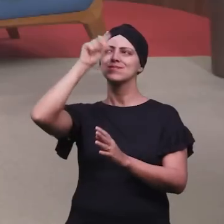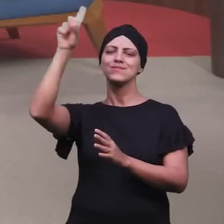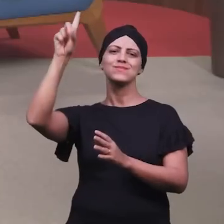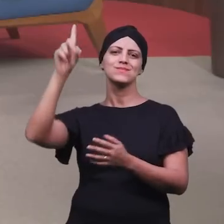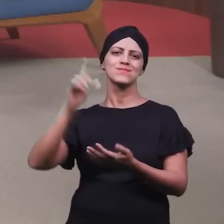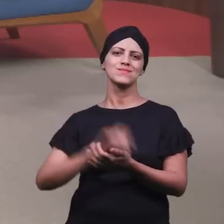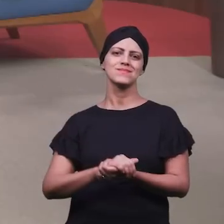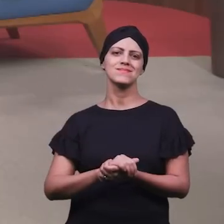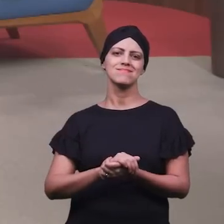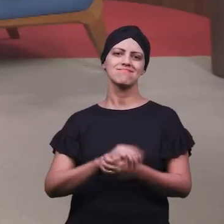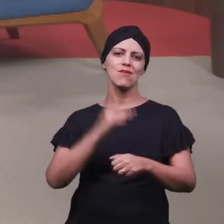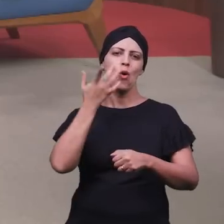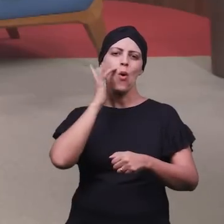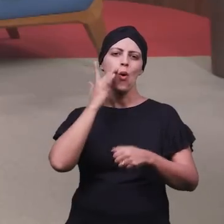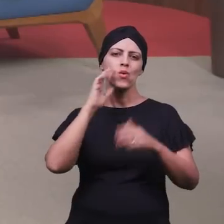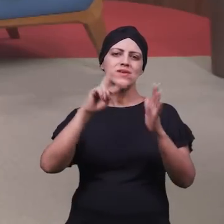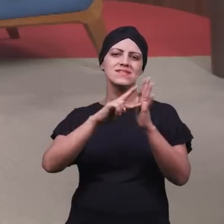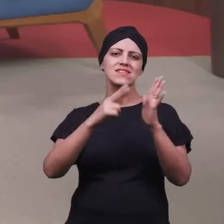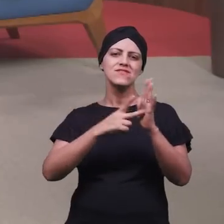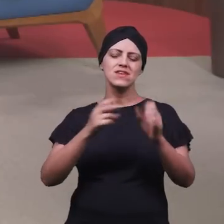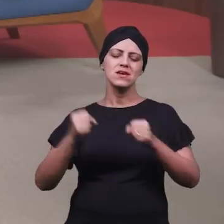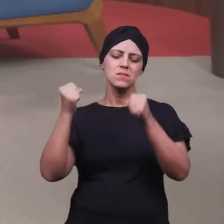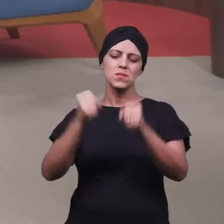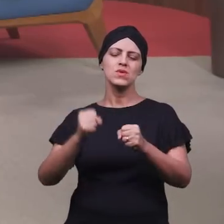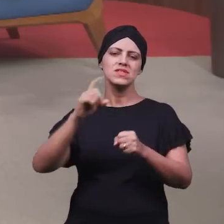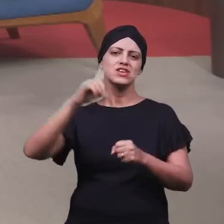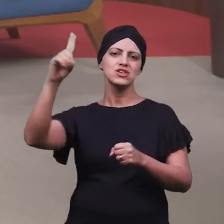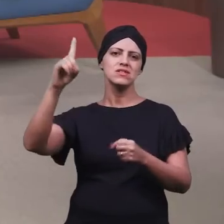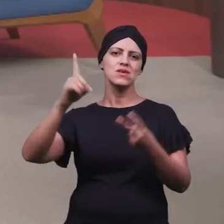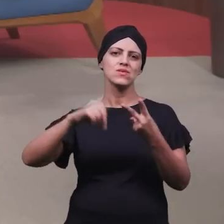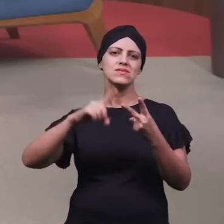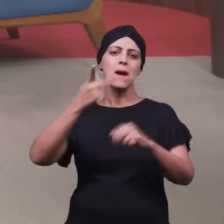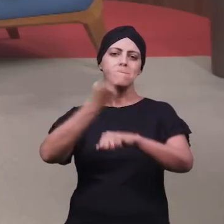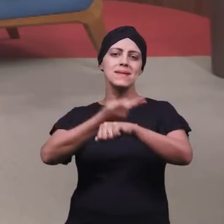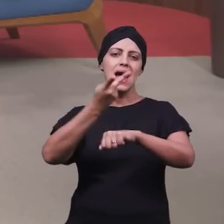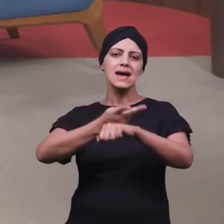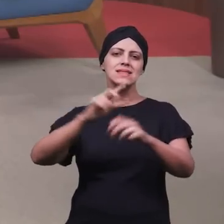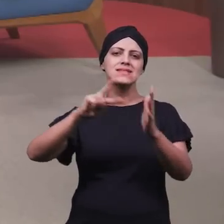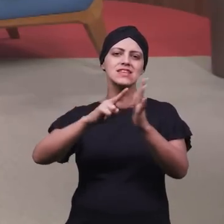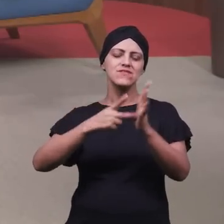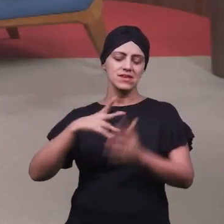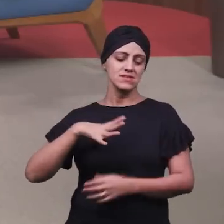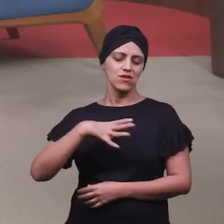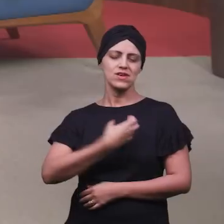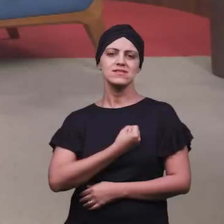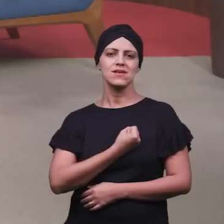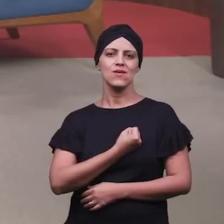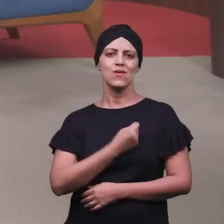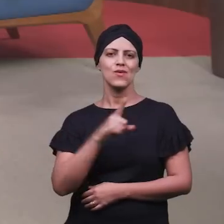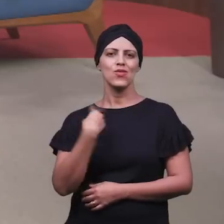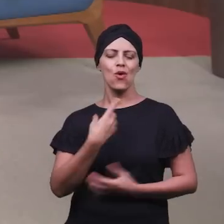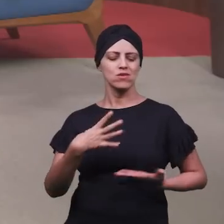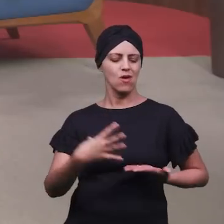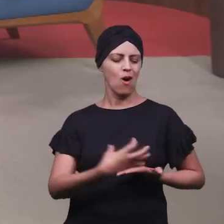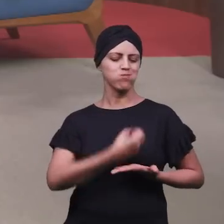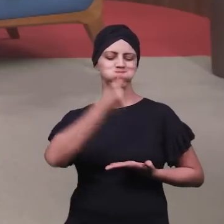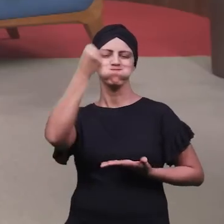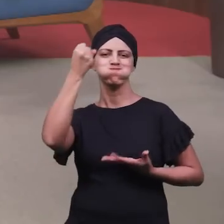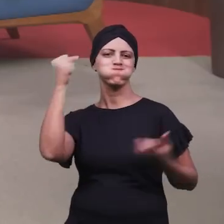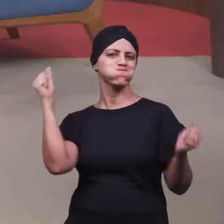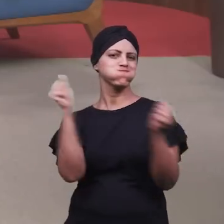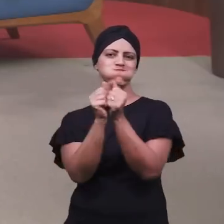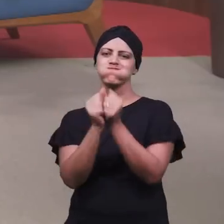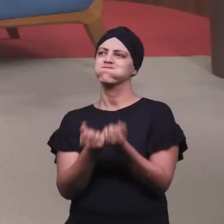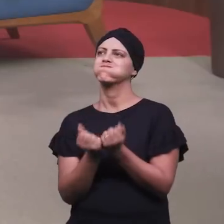sair conosco. O ouro, o poder de Deus vai sair. A prata, a salvação, ela vai sair